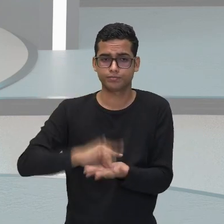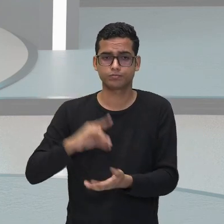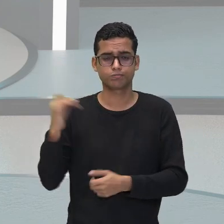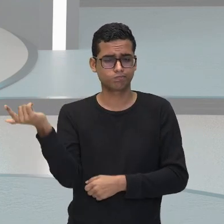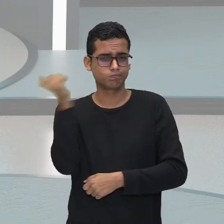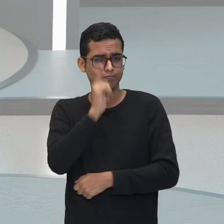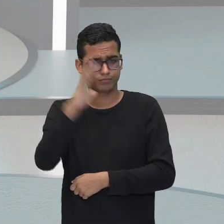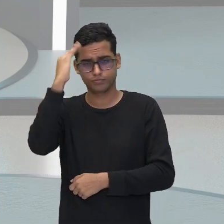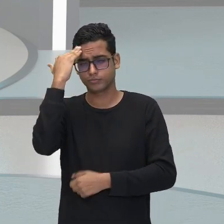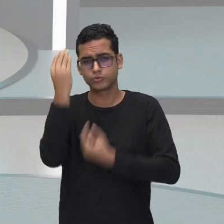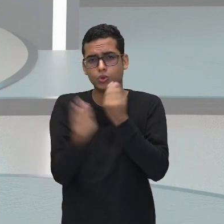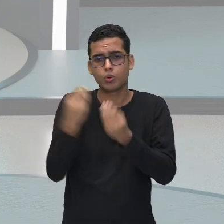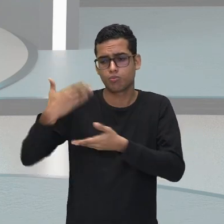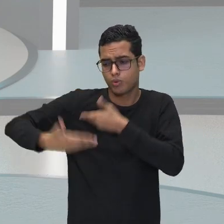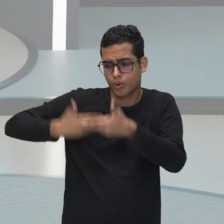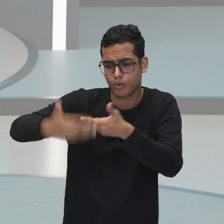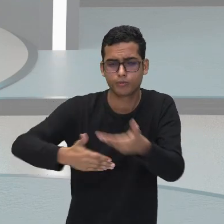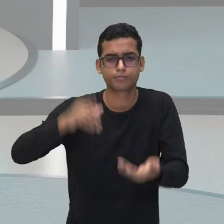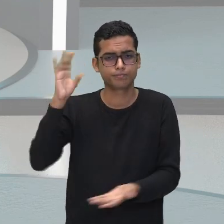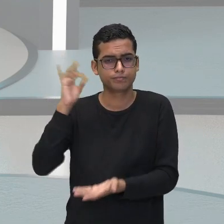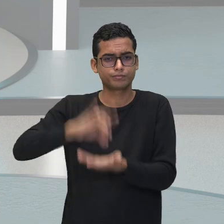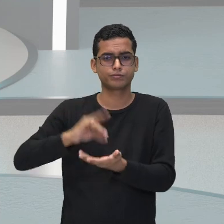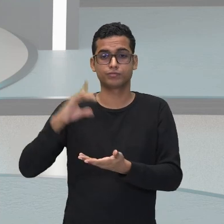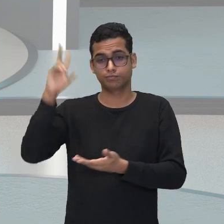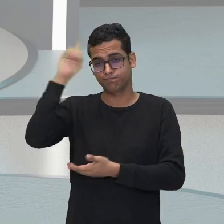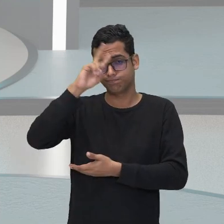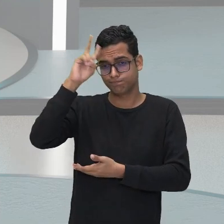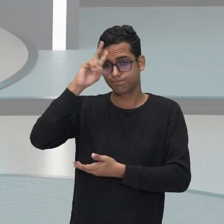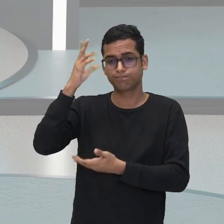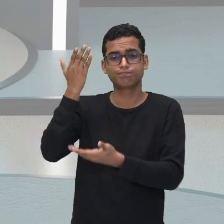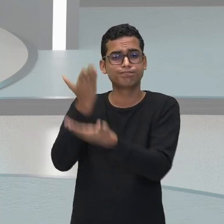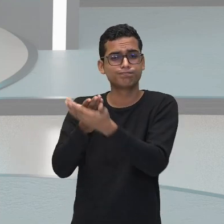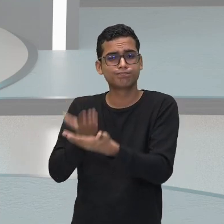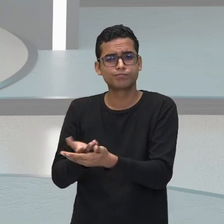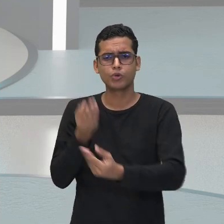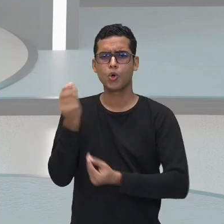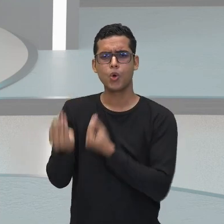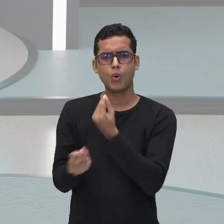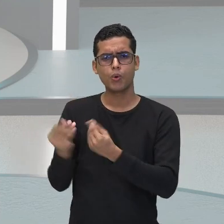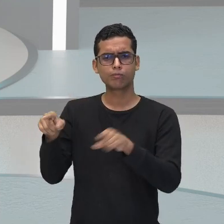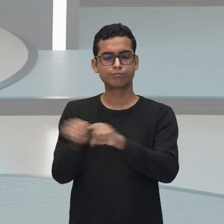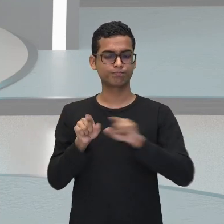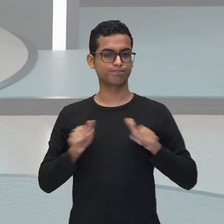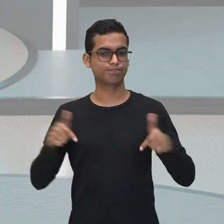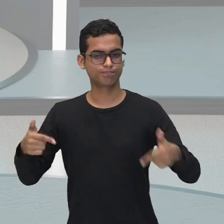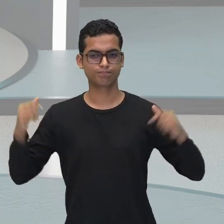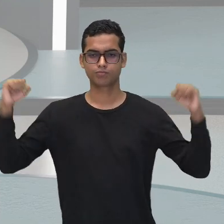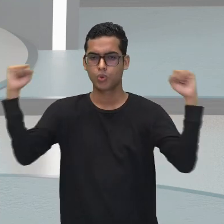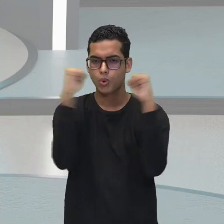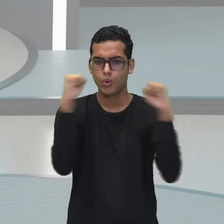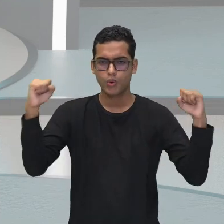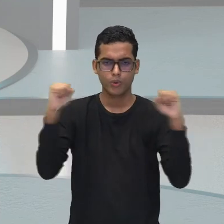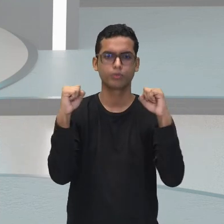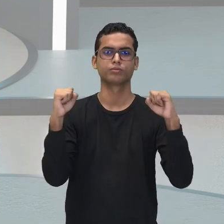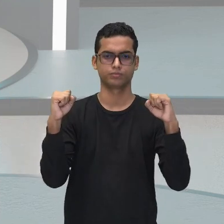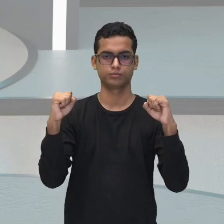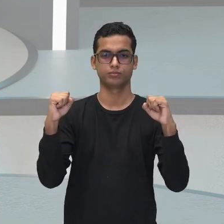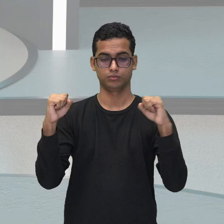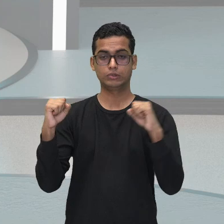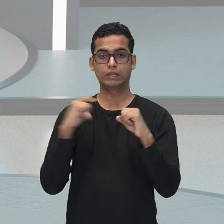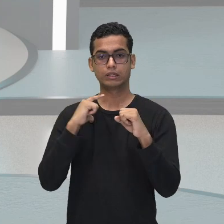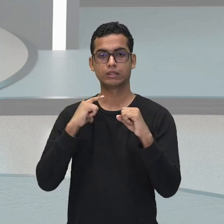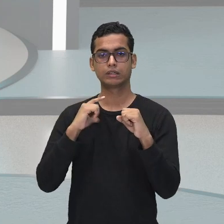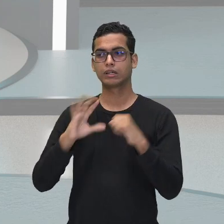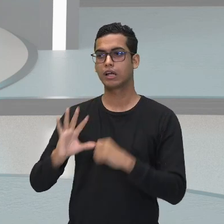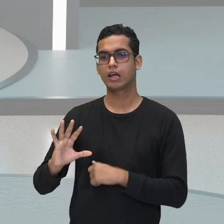esse processo, a gente vai relembrar como a atividade física estava inserida no nosso contexto,